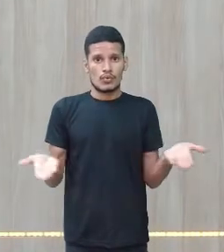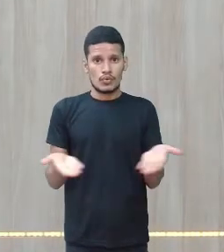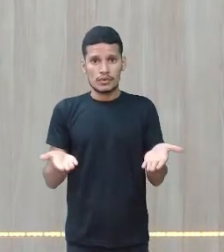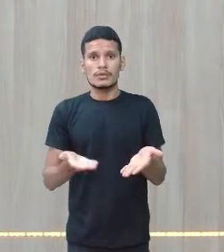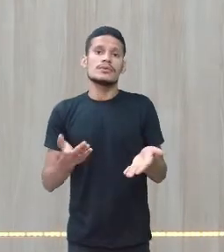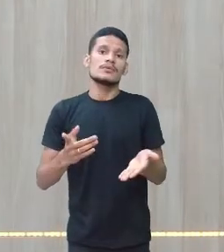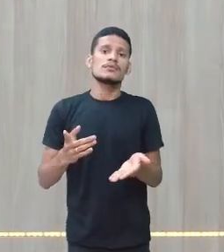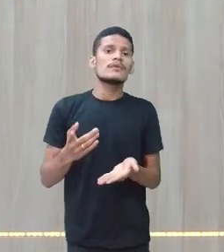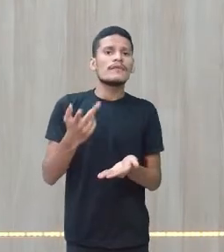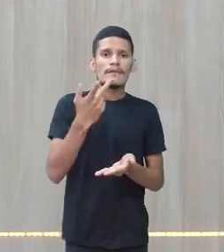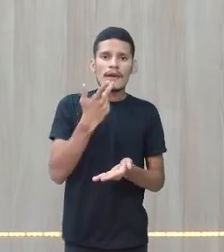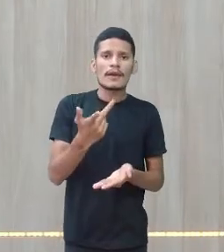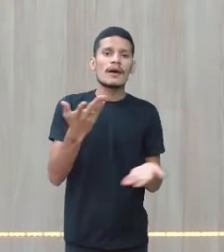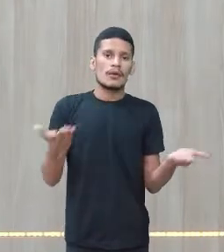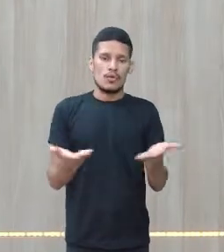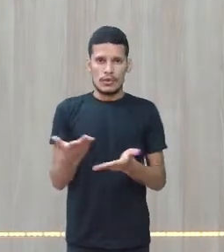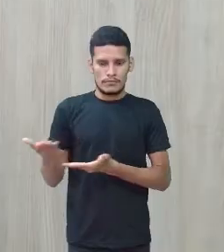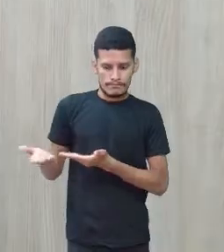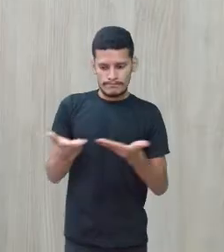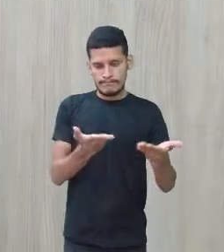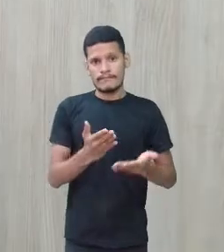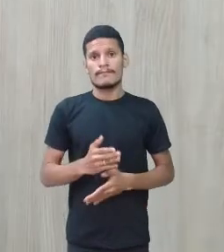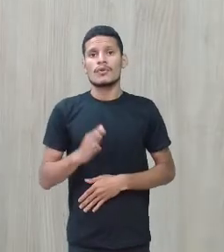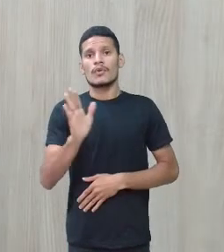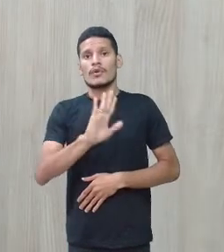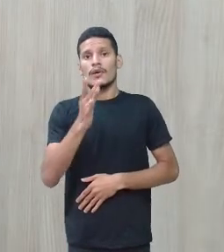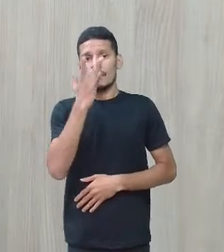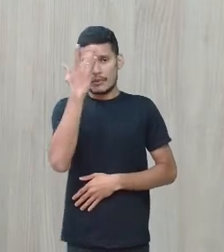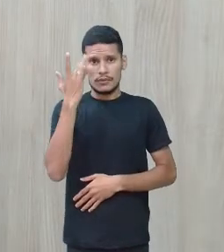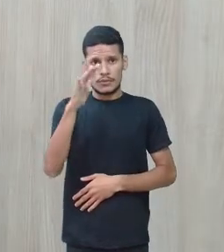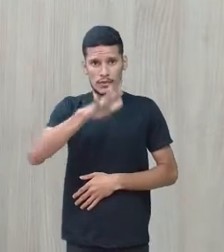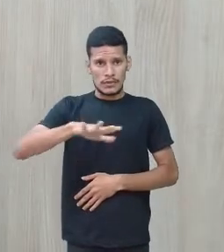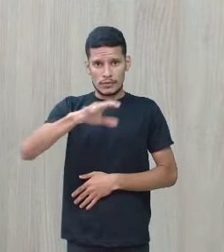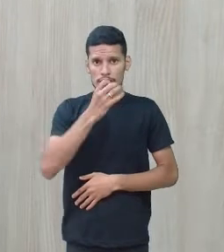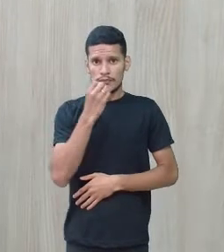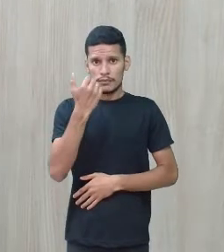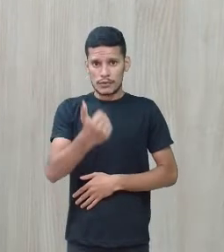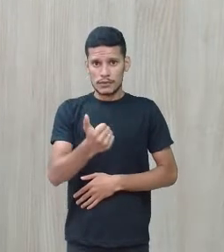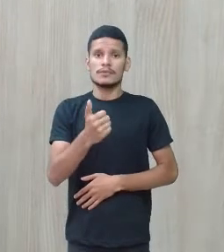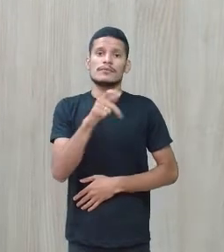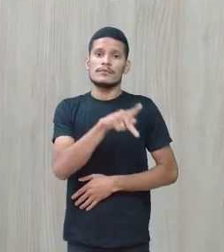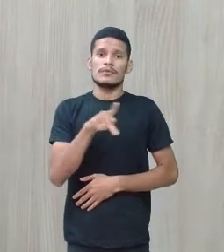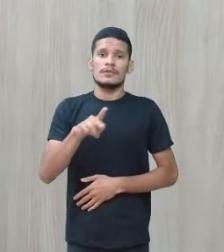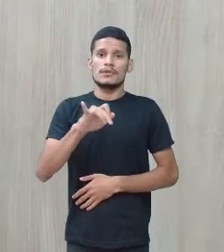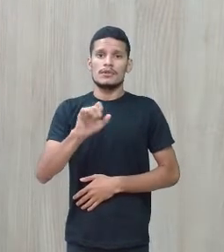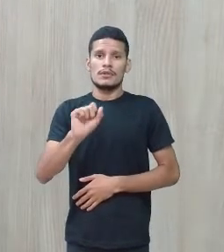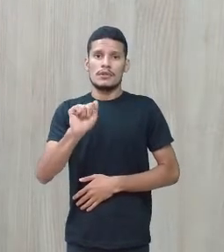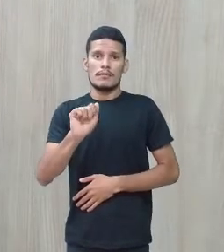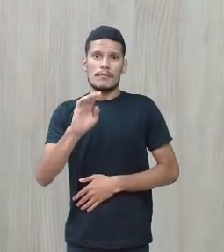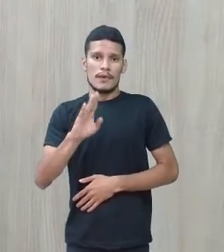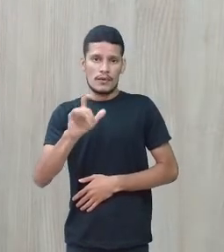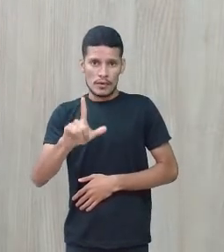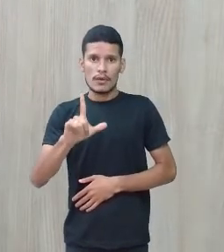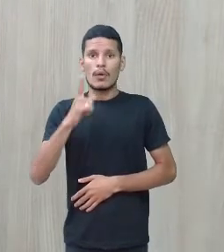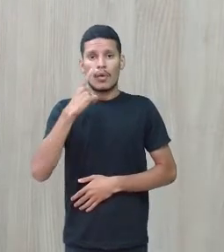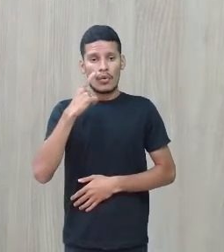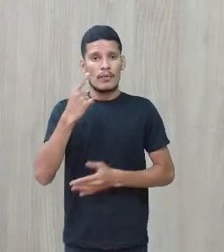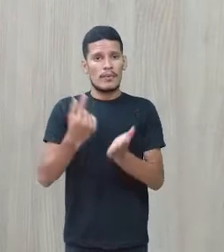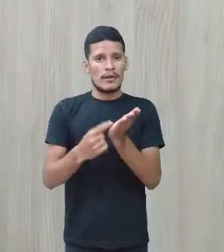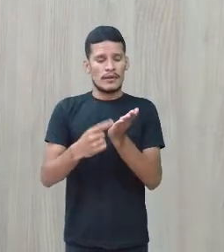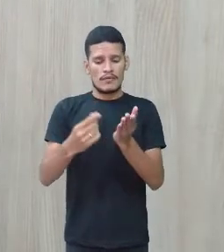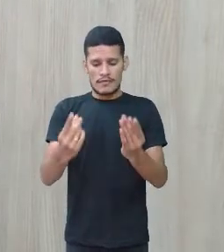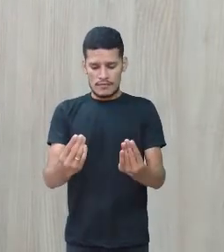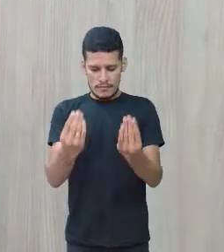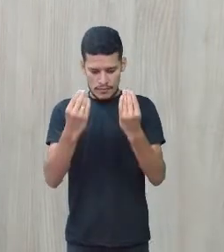alôzinho aí. Vai aí, Cláudia. Olá, pessoal, tudo bem com vocês? Professor Isabel, esse aplicativo, olha, nos traz muita